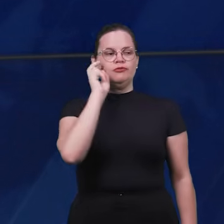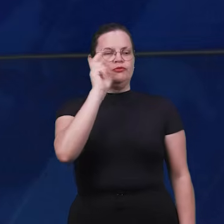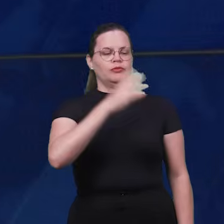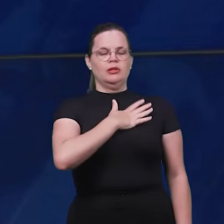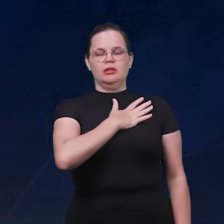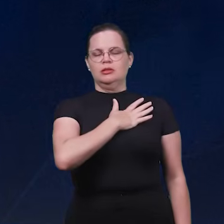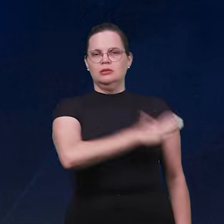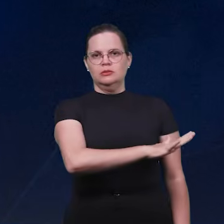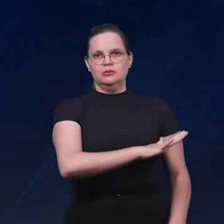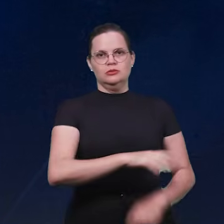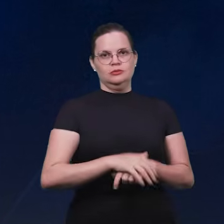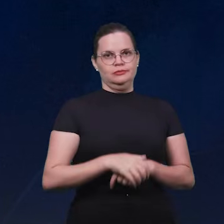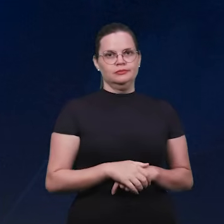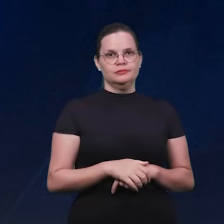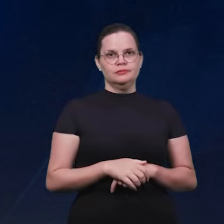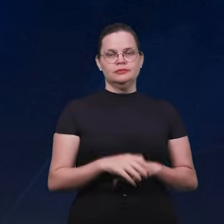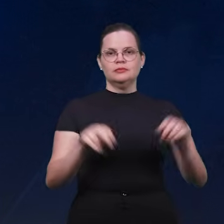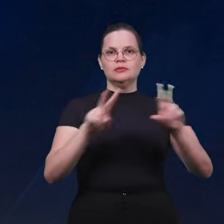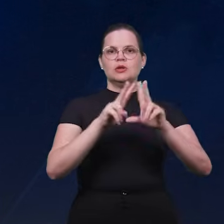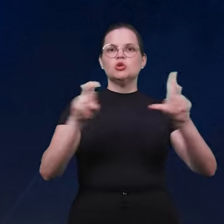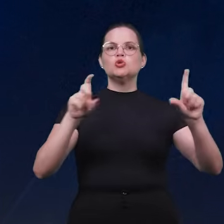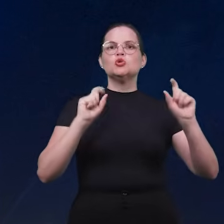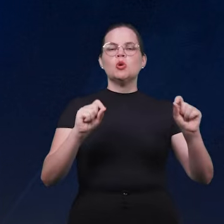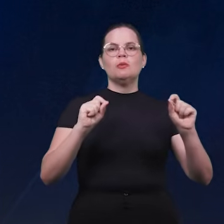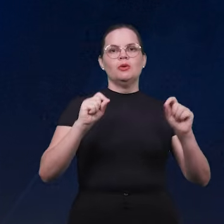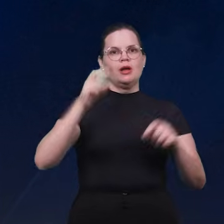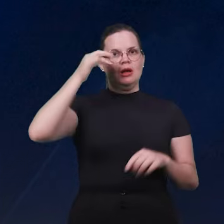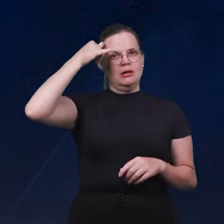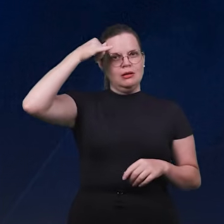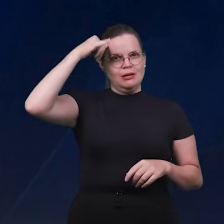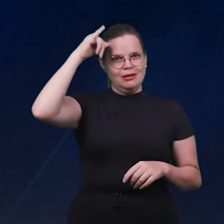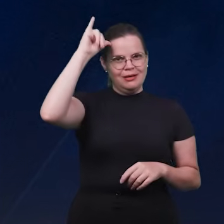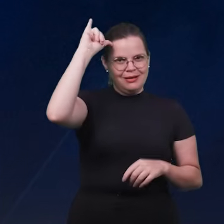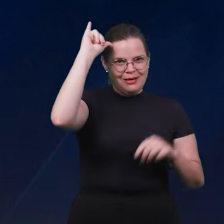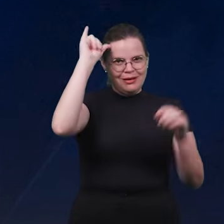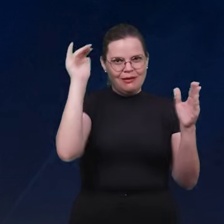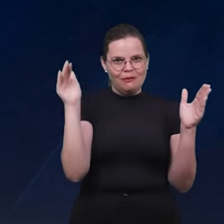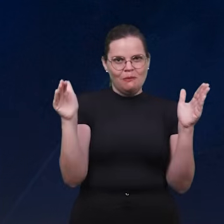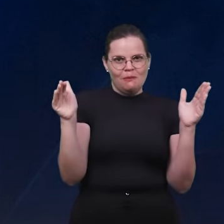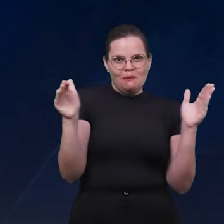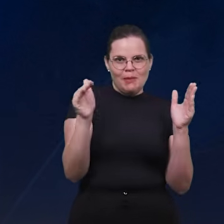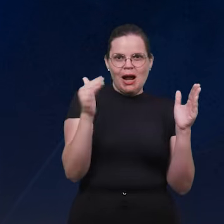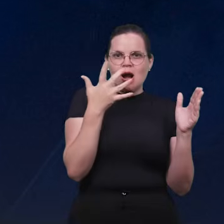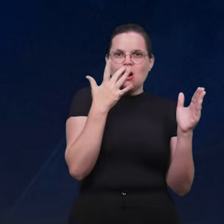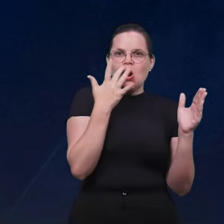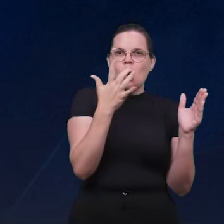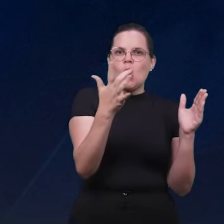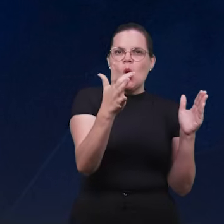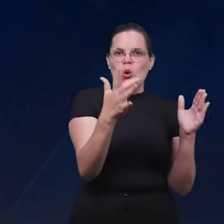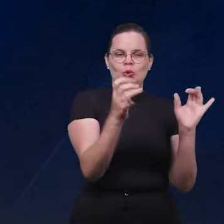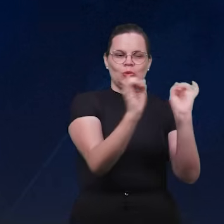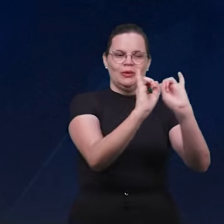Senhor. Trata-se da fundição do bezerro de ouro, uma transgressão aos